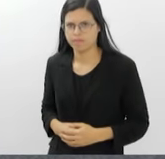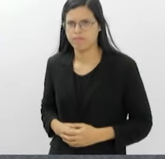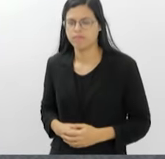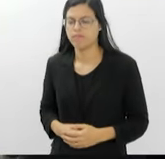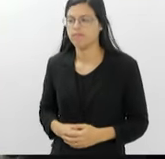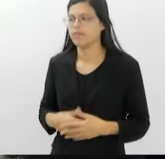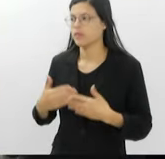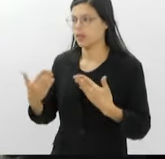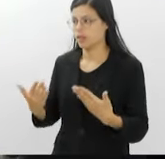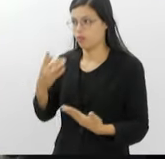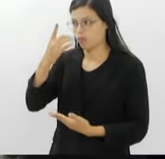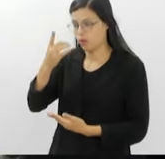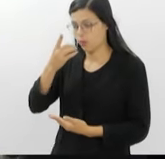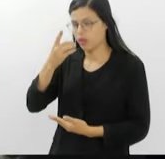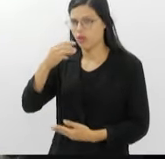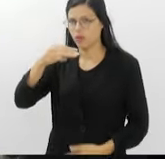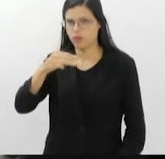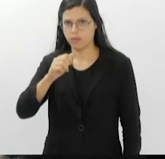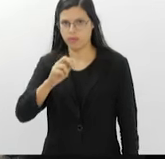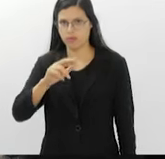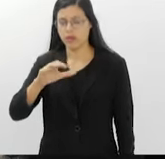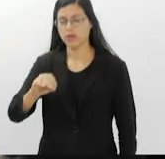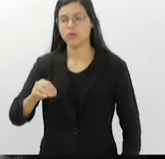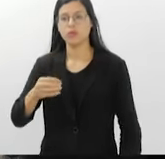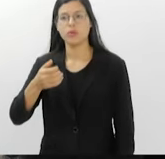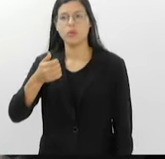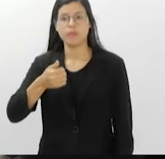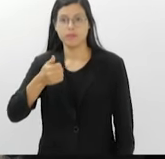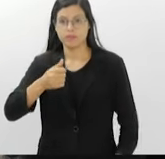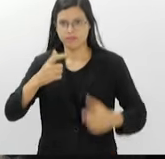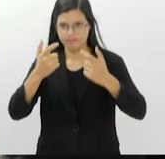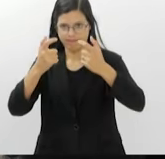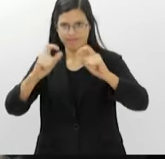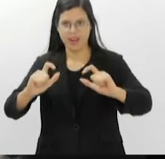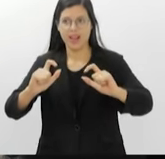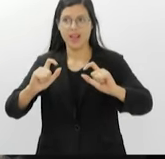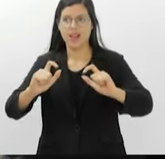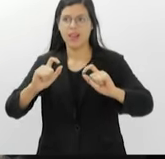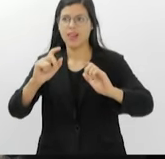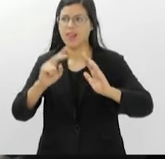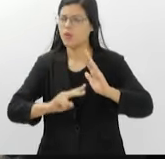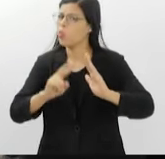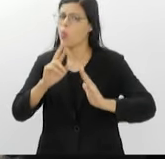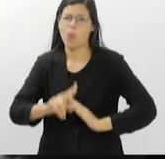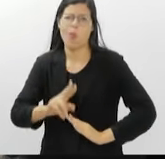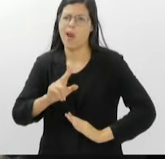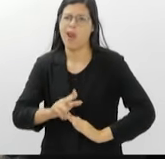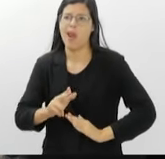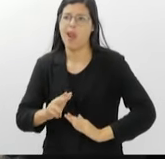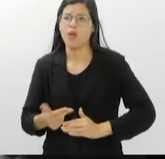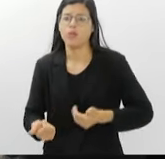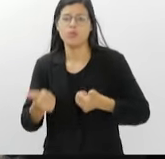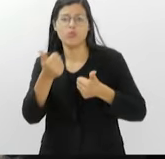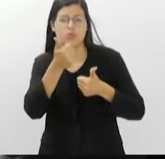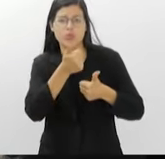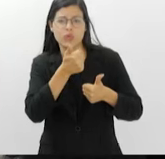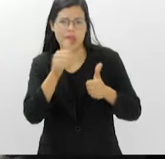Márcio Gualberto, primeiro, quando Vossa Excelência leu o primeiro parágrafo, já não é assim, porque no substitutivo já ficou